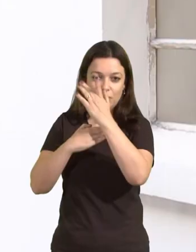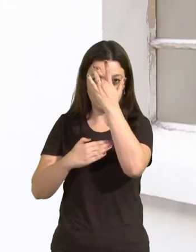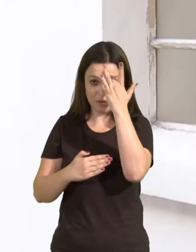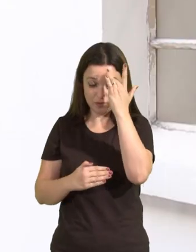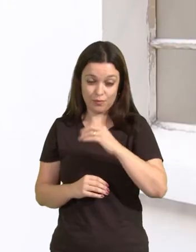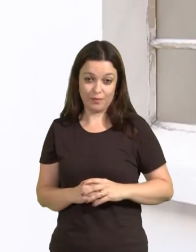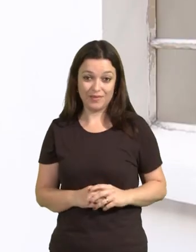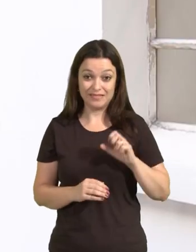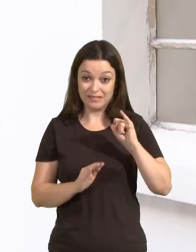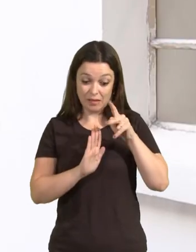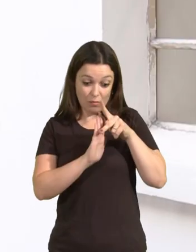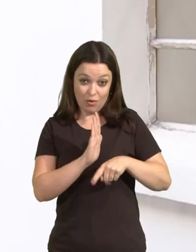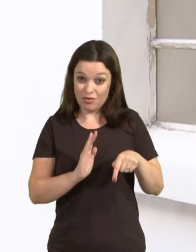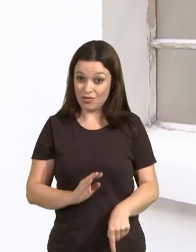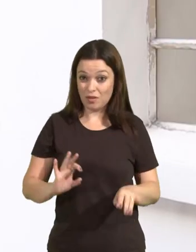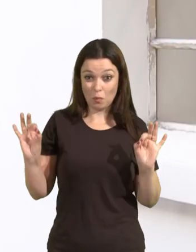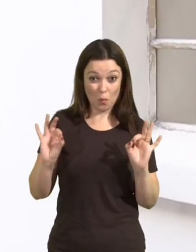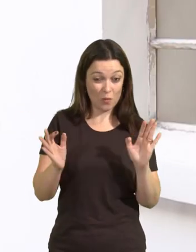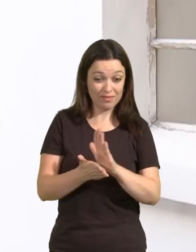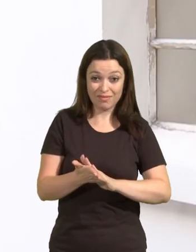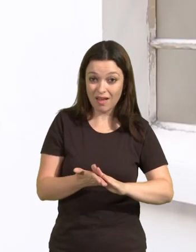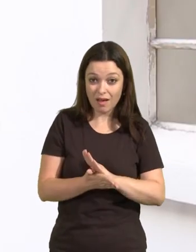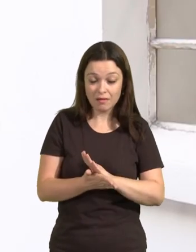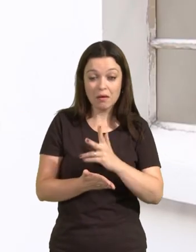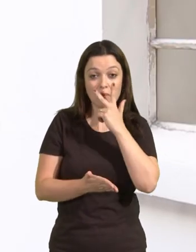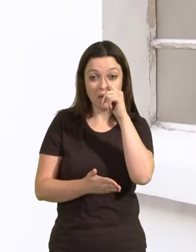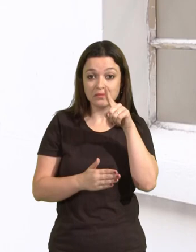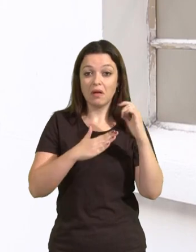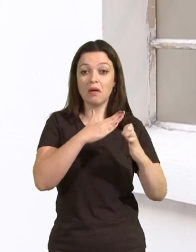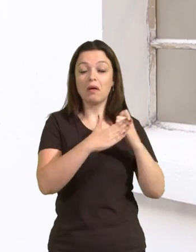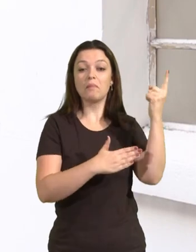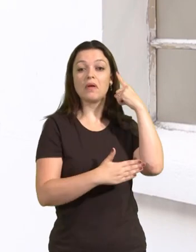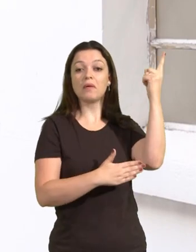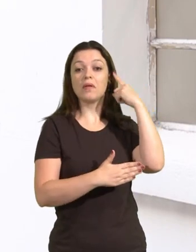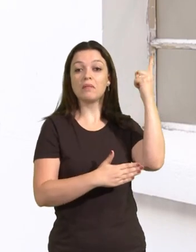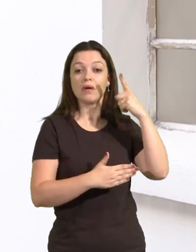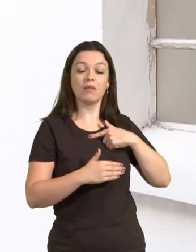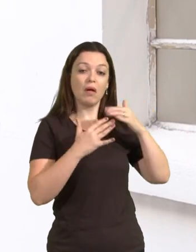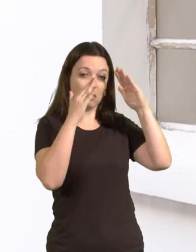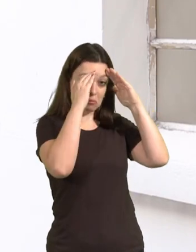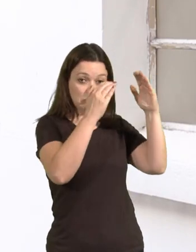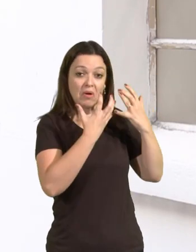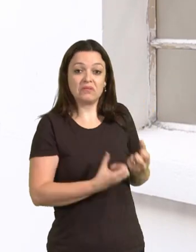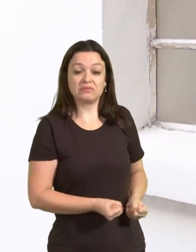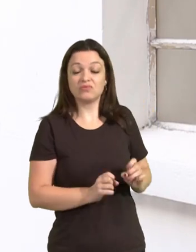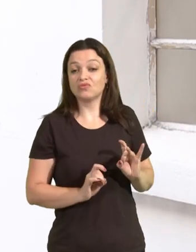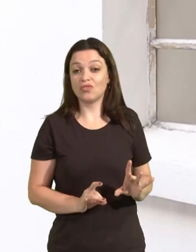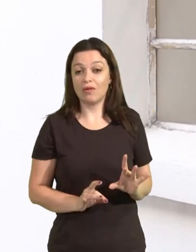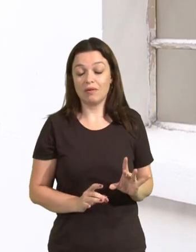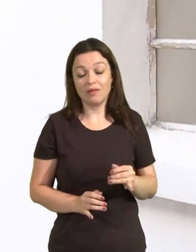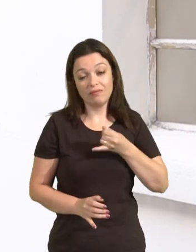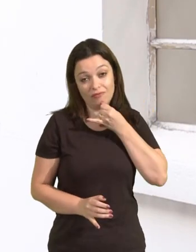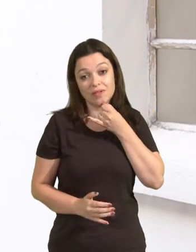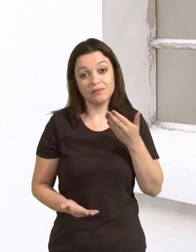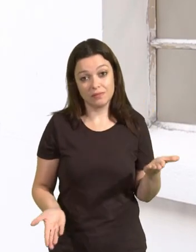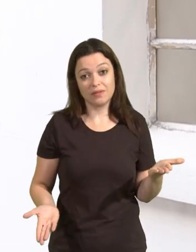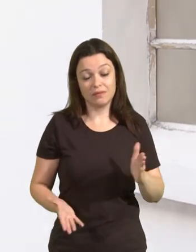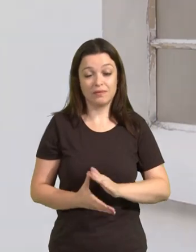né? É, sem a clínica do trabalho hoje, nós estaríamos à mercê do que a empresa manda, o que a empresa quer e a gente aceita